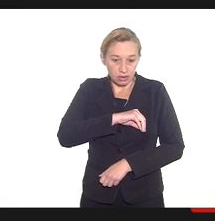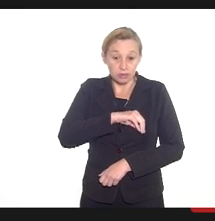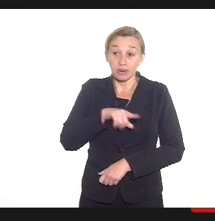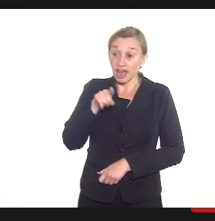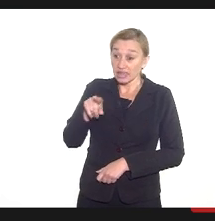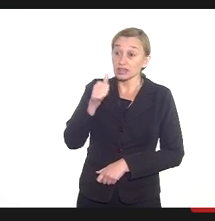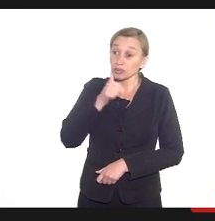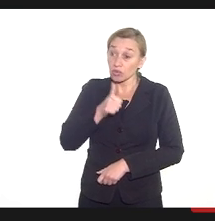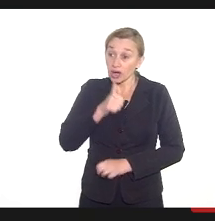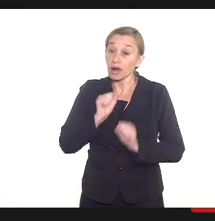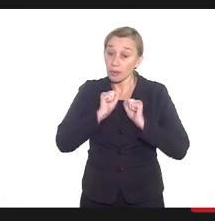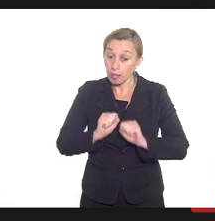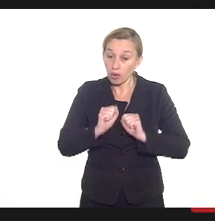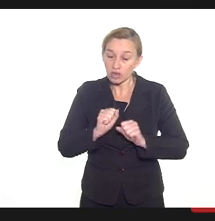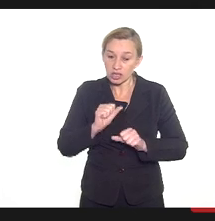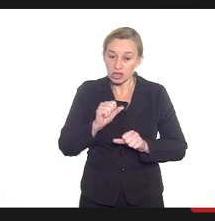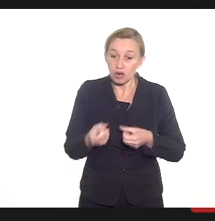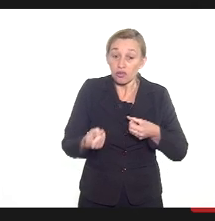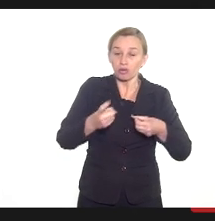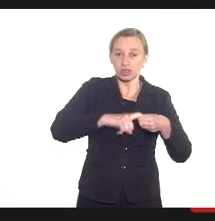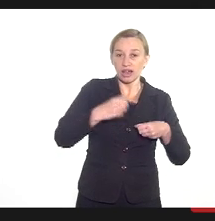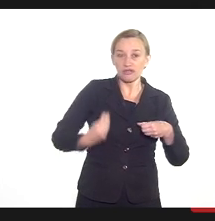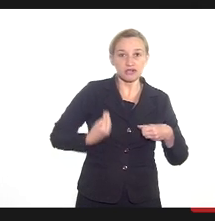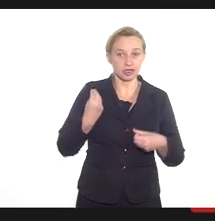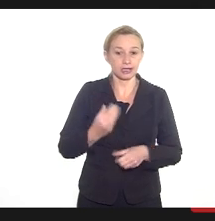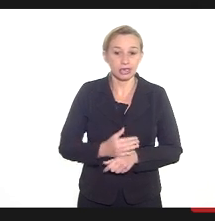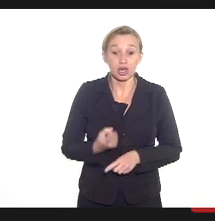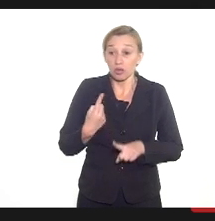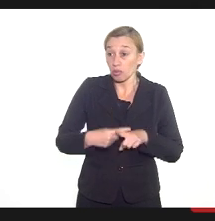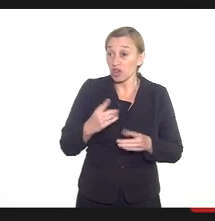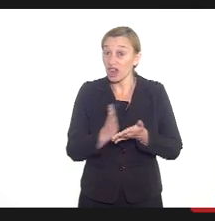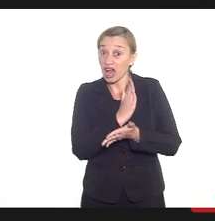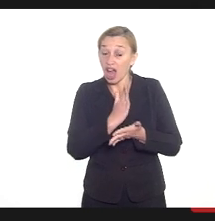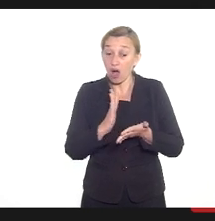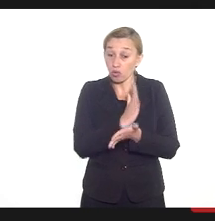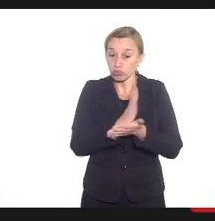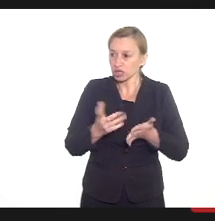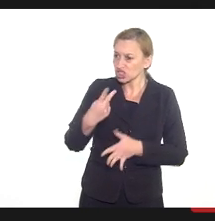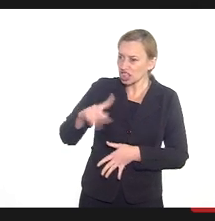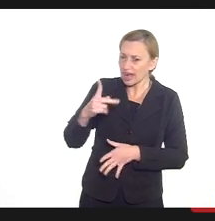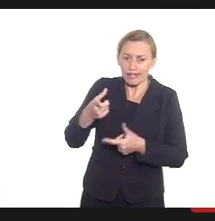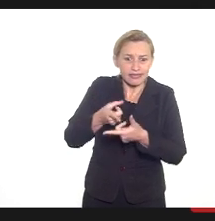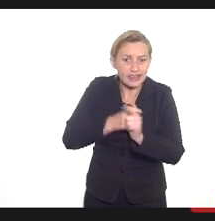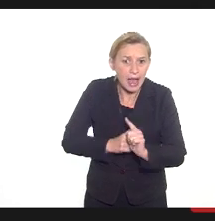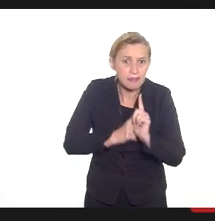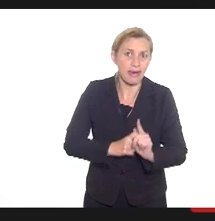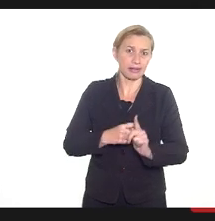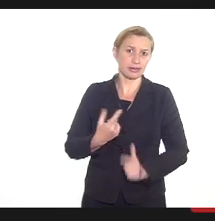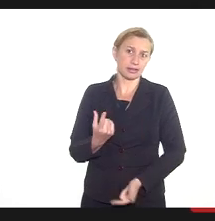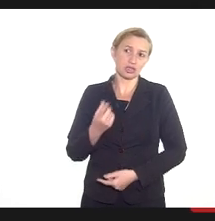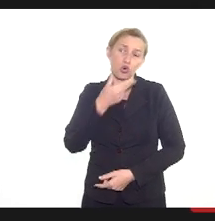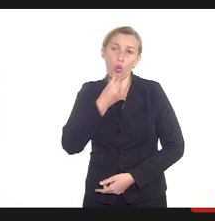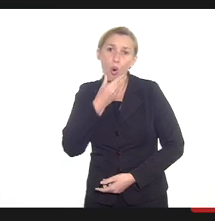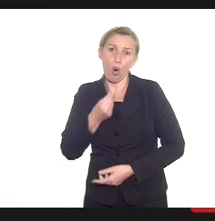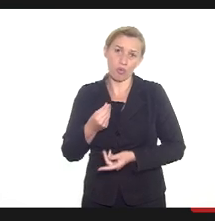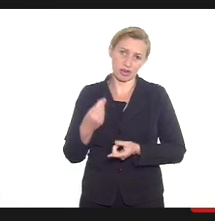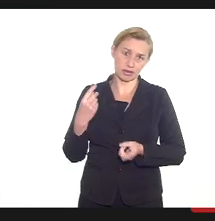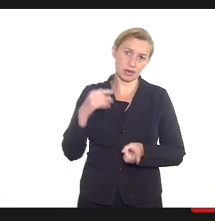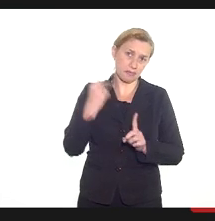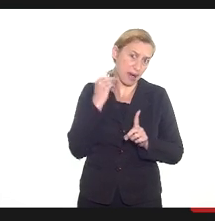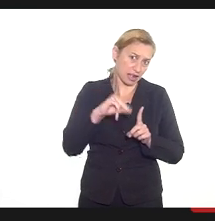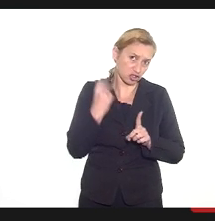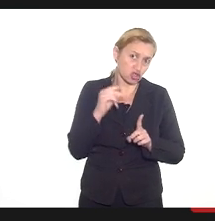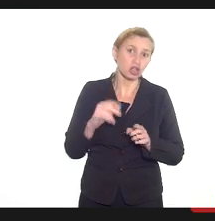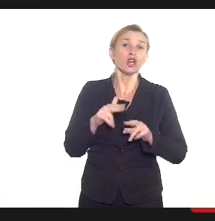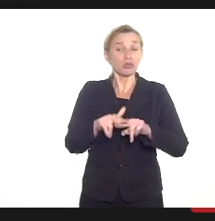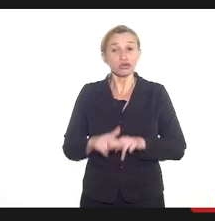possam recomeçar a sua vida, porque muitas delas não dependem financeiramente desse homem. E aí, por